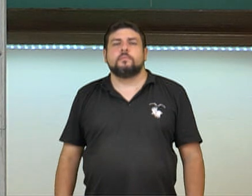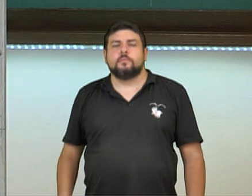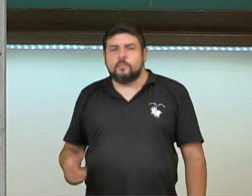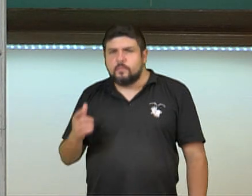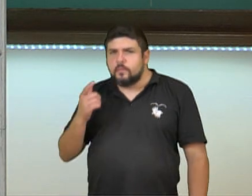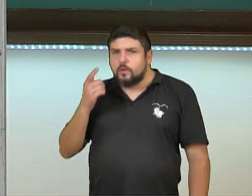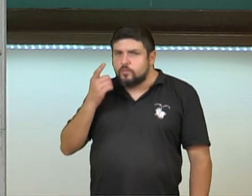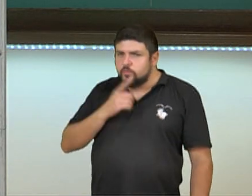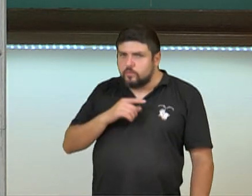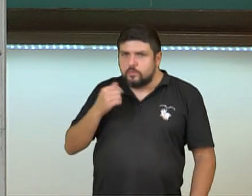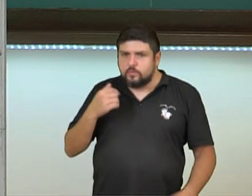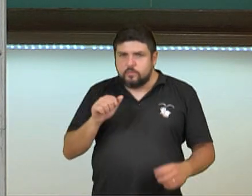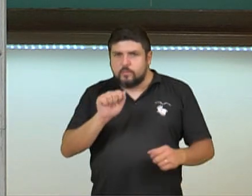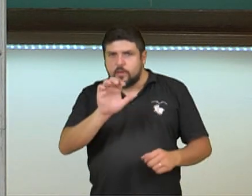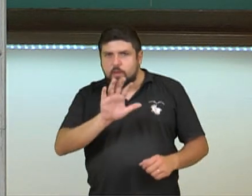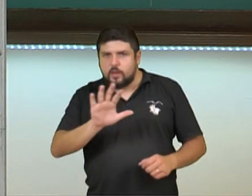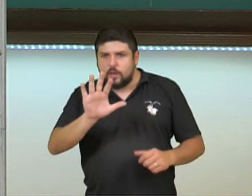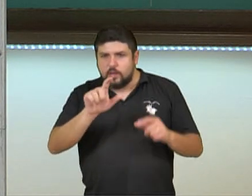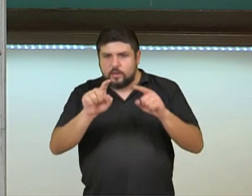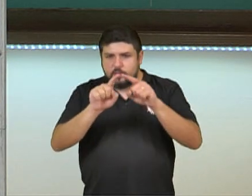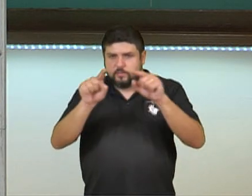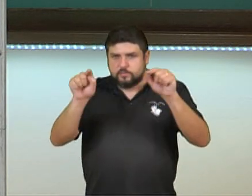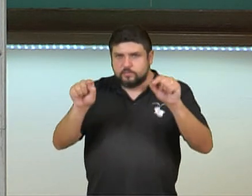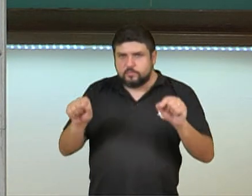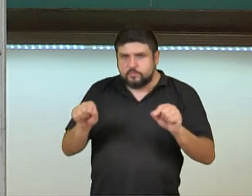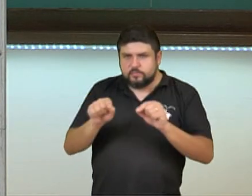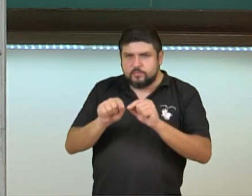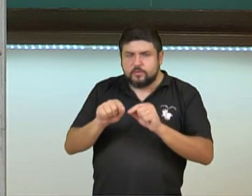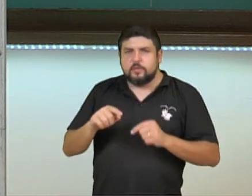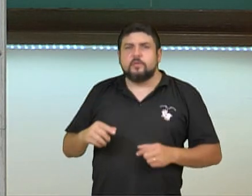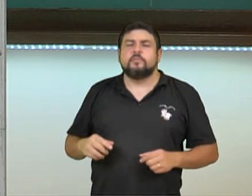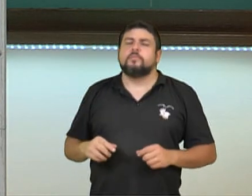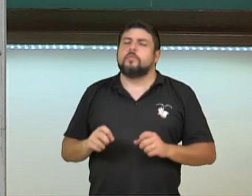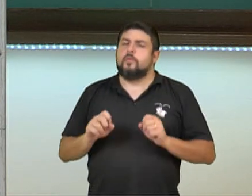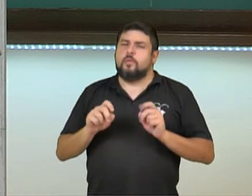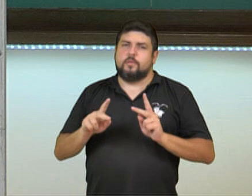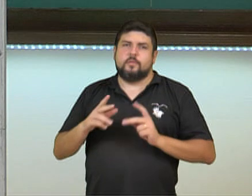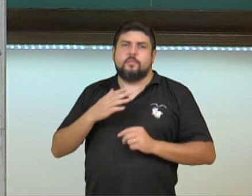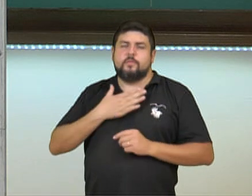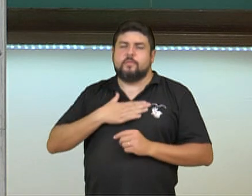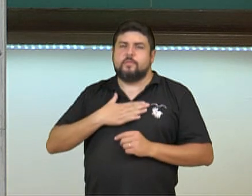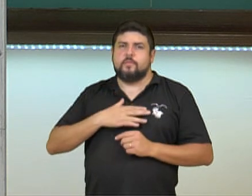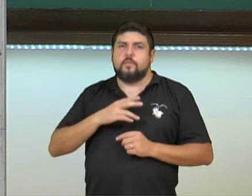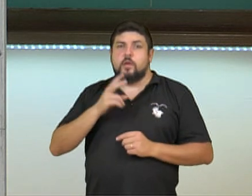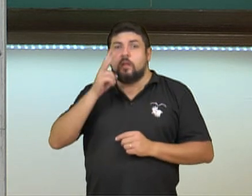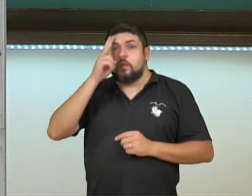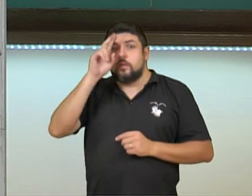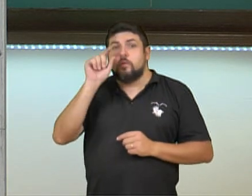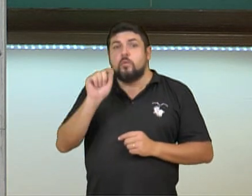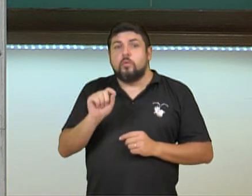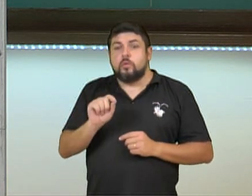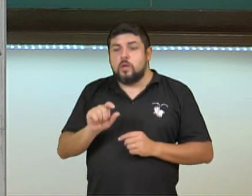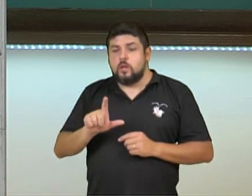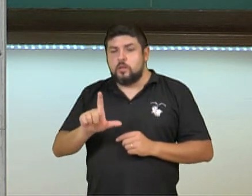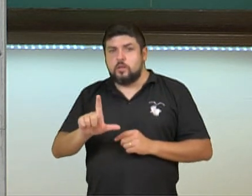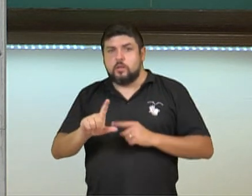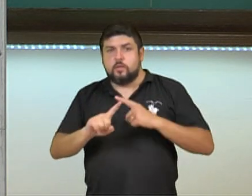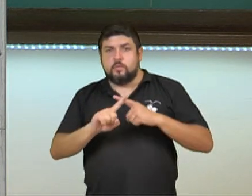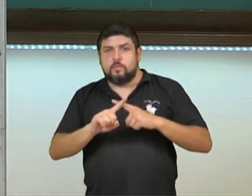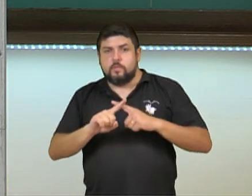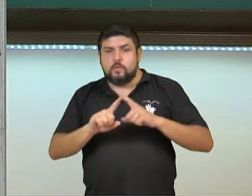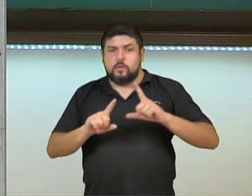Conseguiu determinar a área desse quadrado? Tranquilo, né, gente? Precisamos lembrar da fórmula que é lado vezes lado ou lado ao